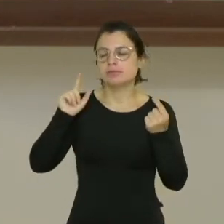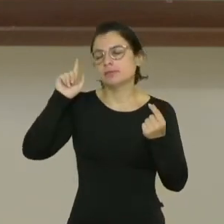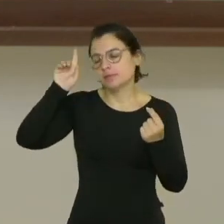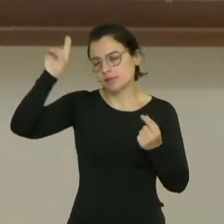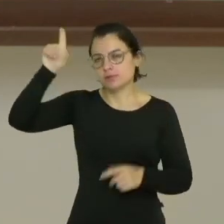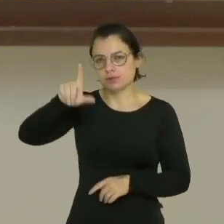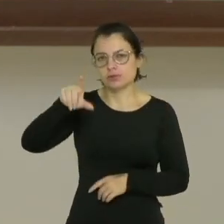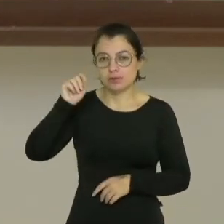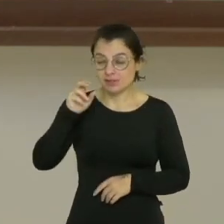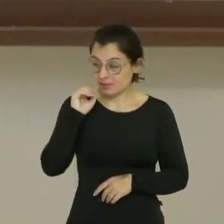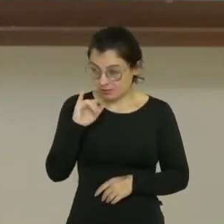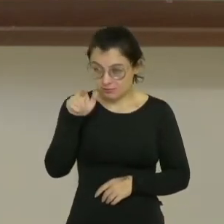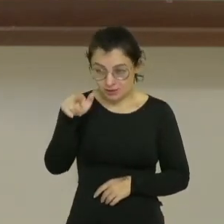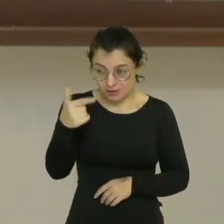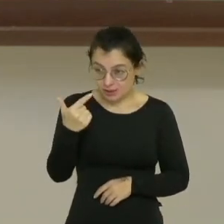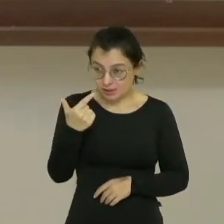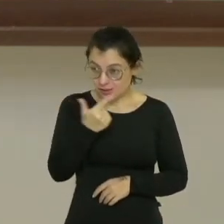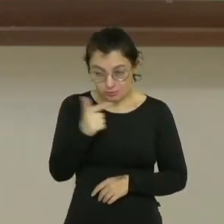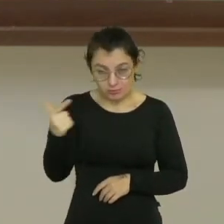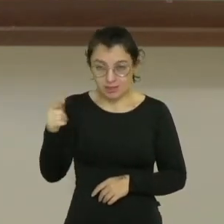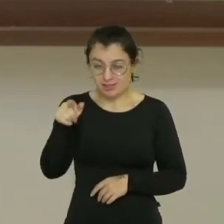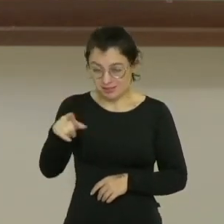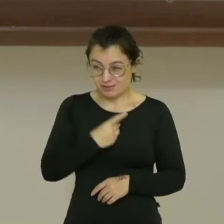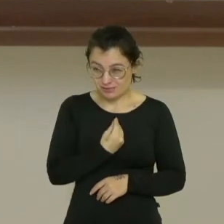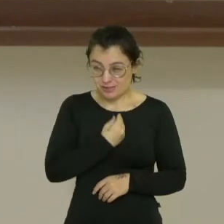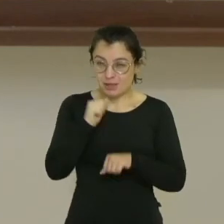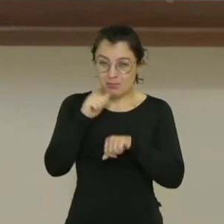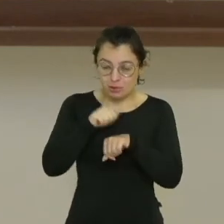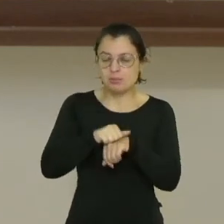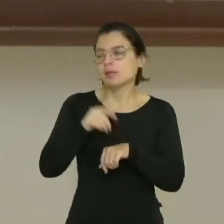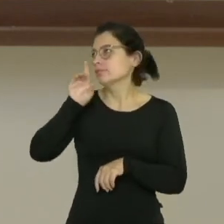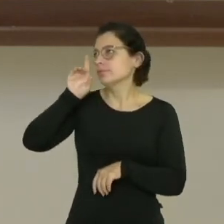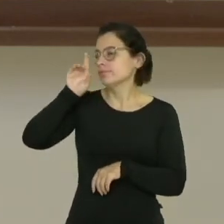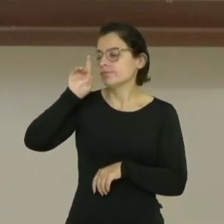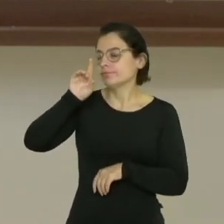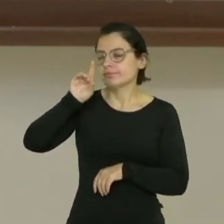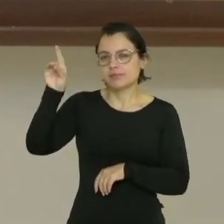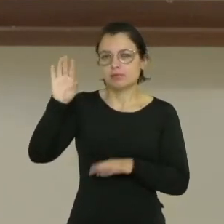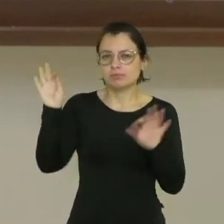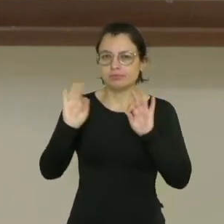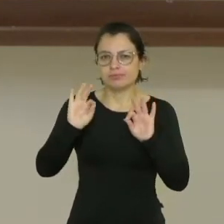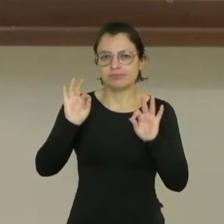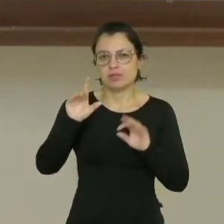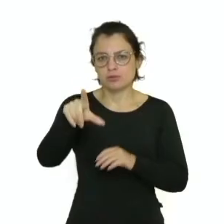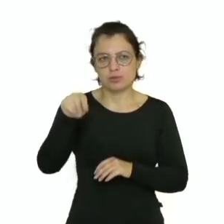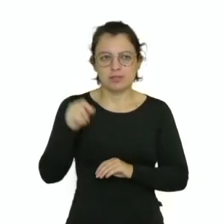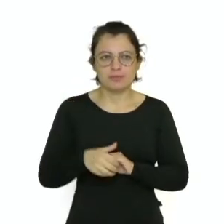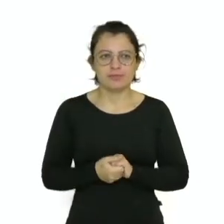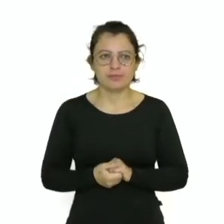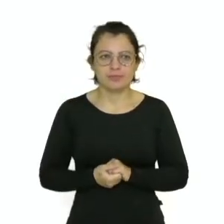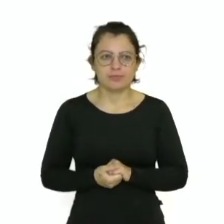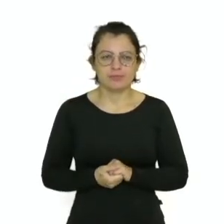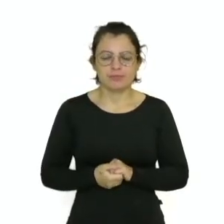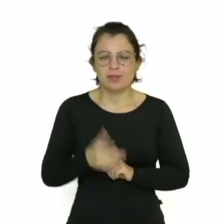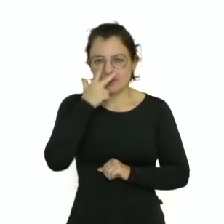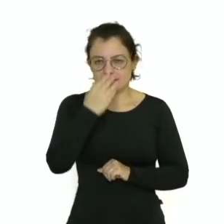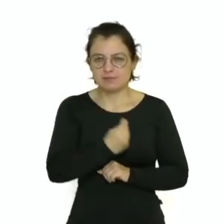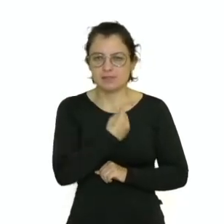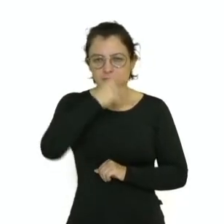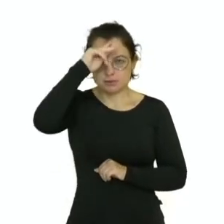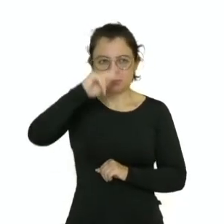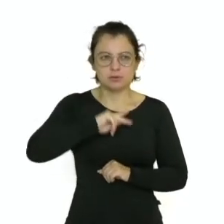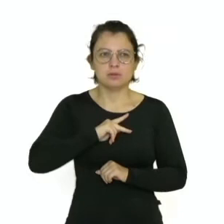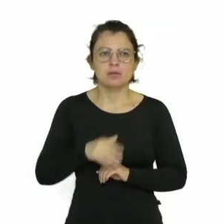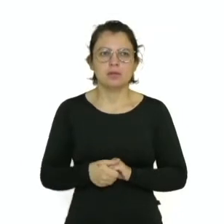que não alcançam isso não são escolhidos de Deus, o que dá margem também para uma sociedade mais egoísta, né? Então aqui,